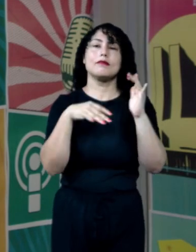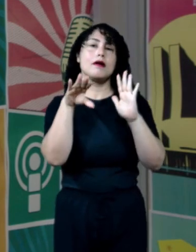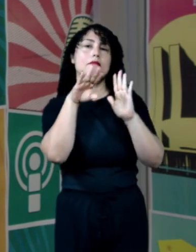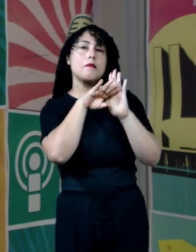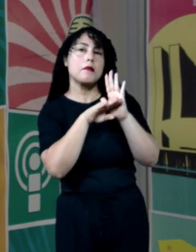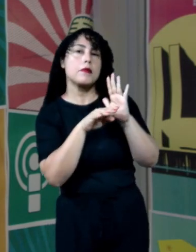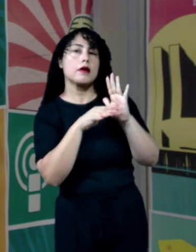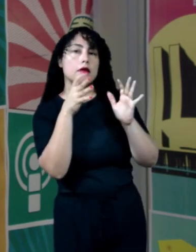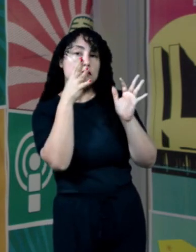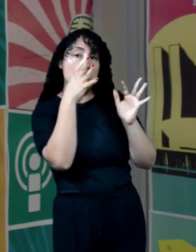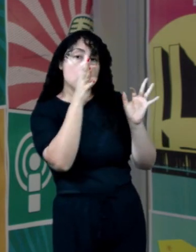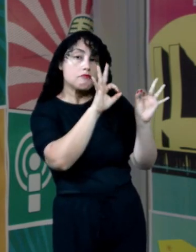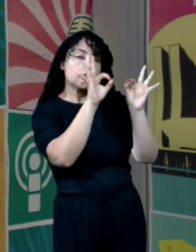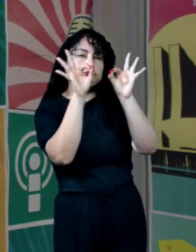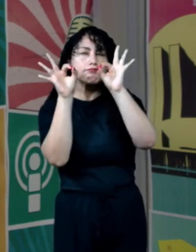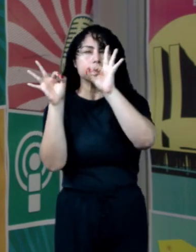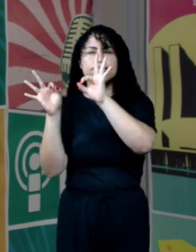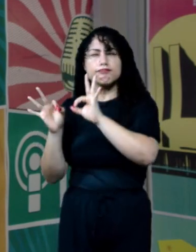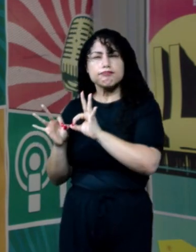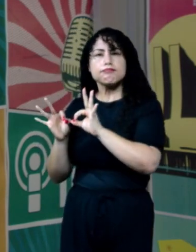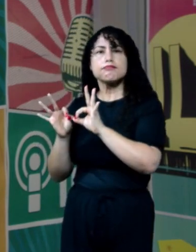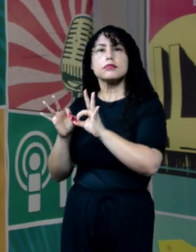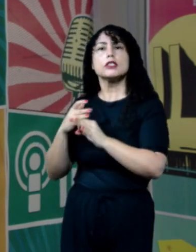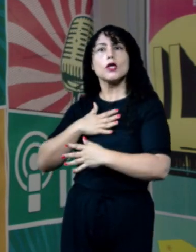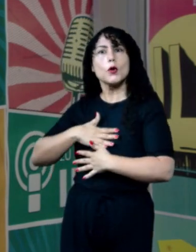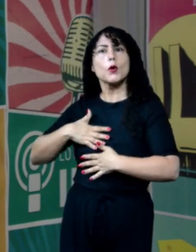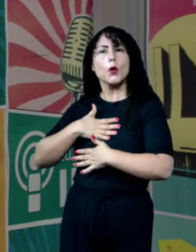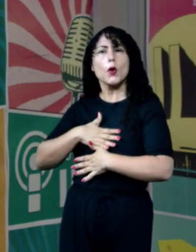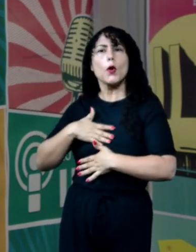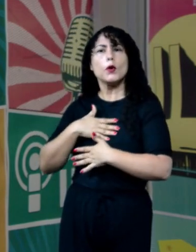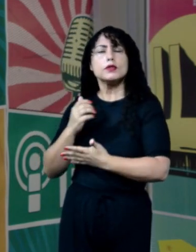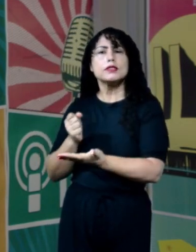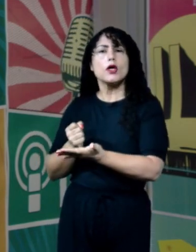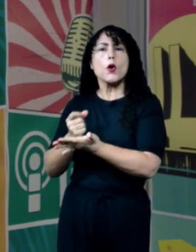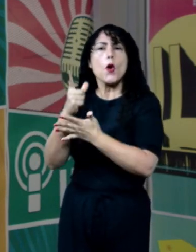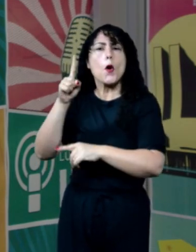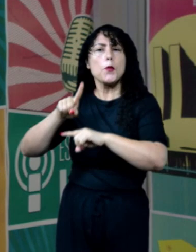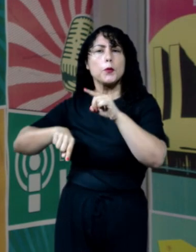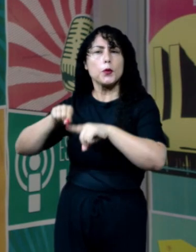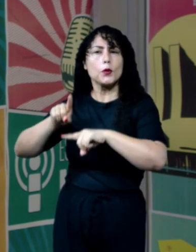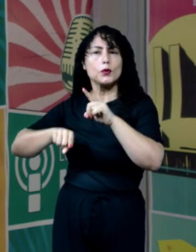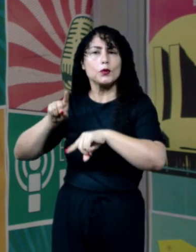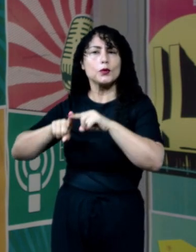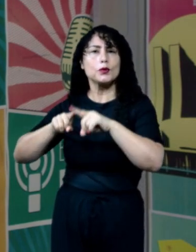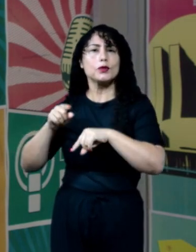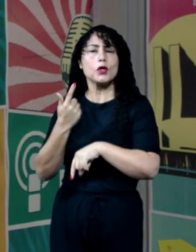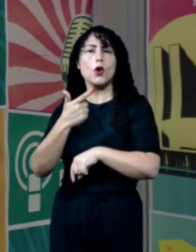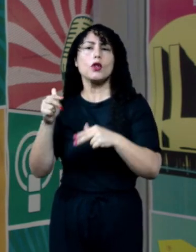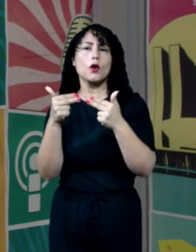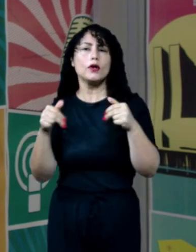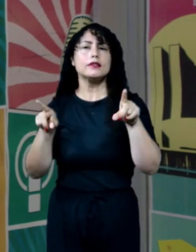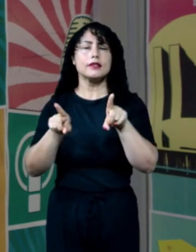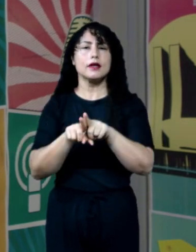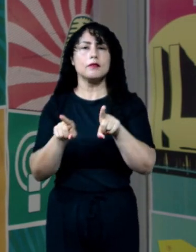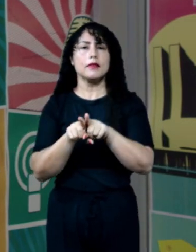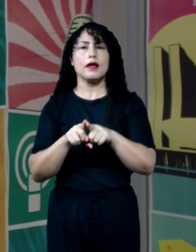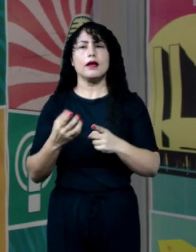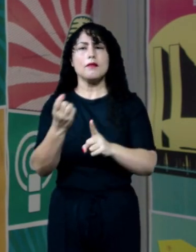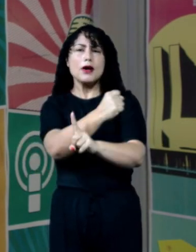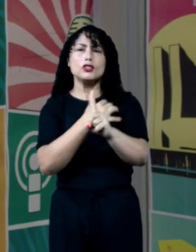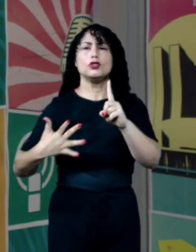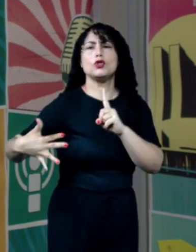você assistir, aí você gosta da propaganda, de repente você compra o produto, né? E outra coisa também, é uma